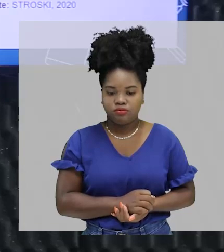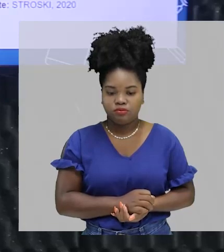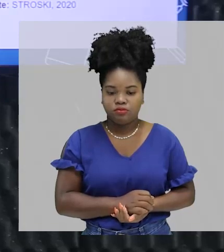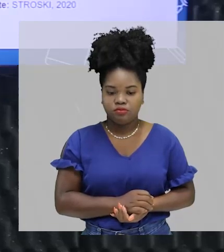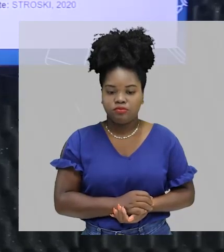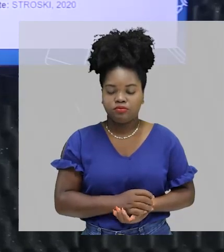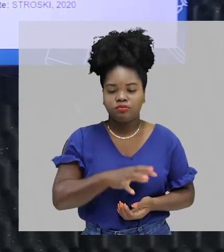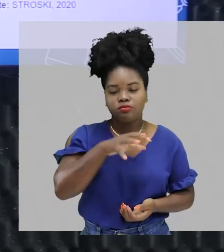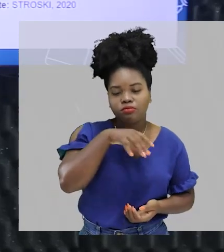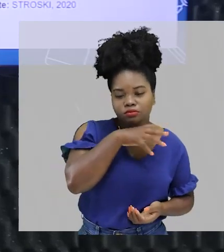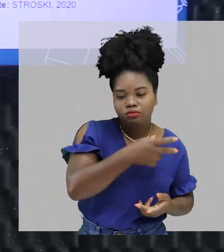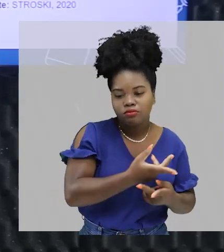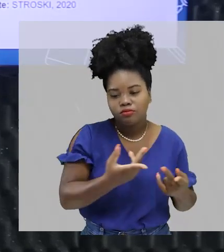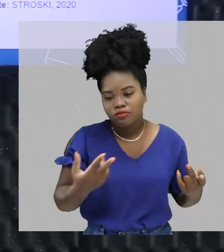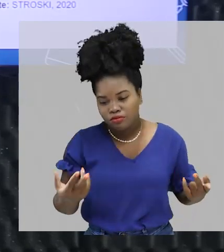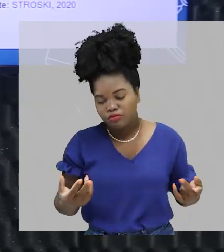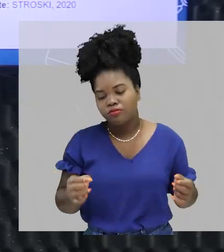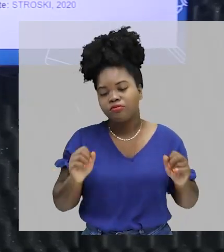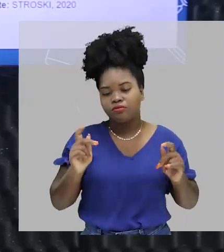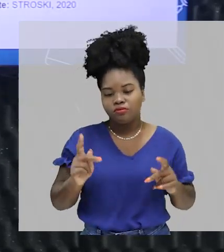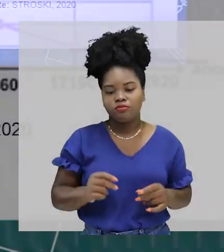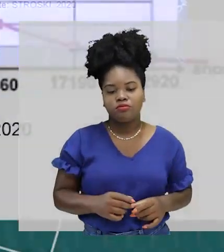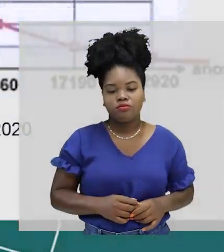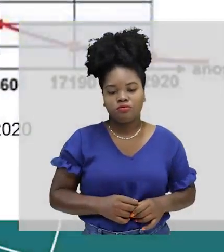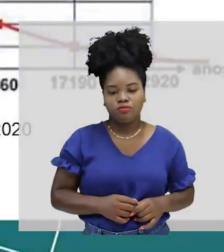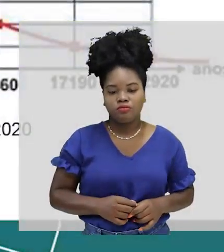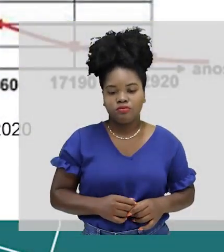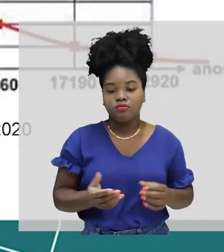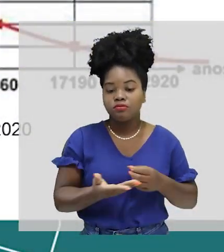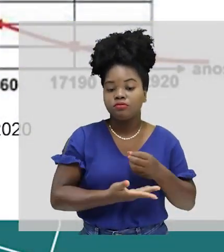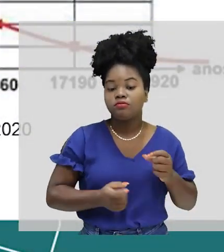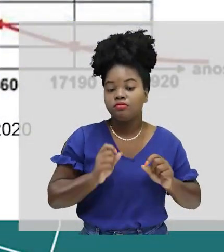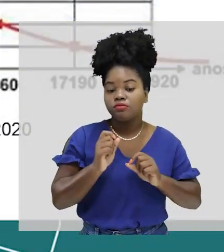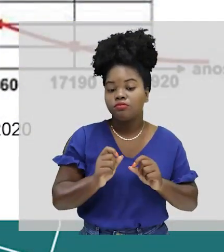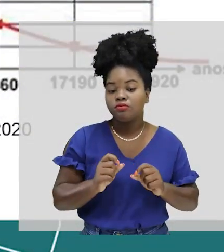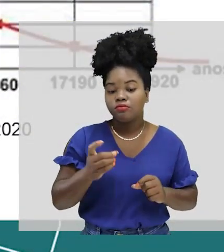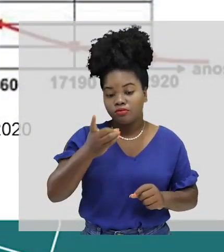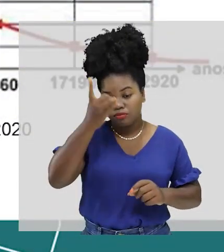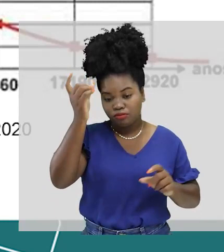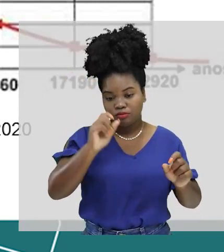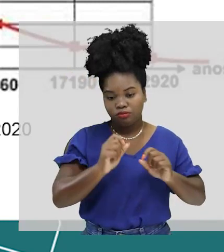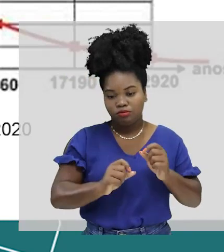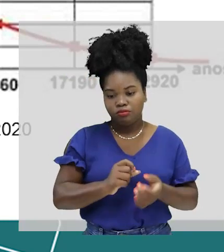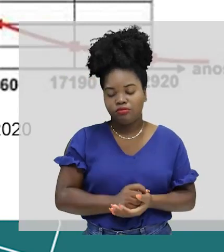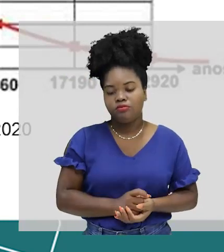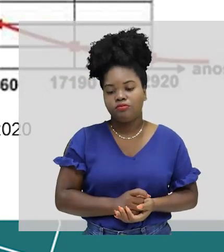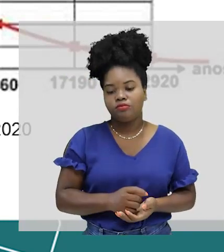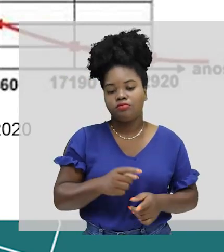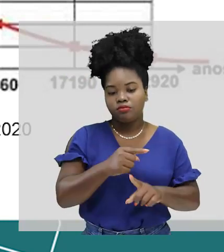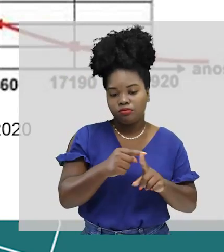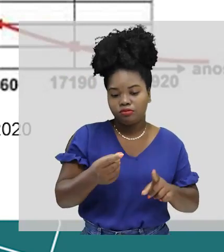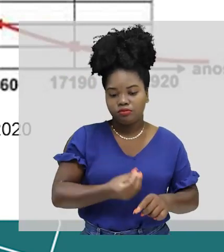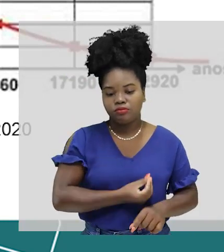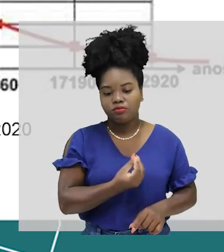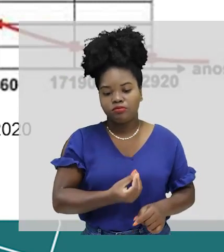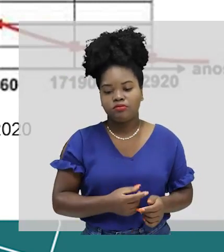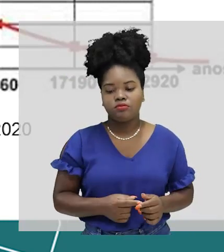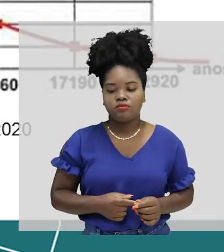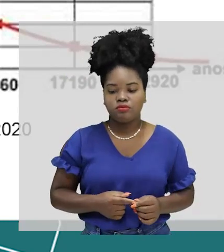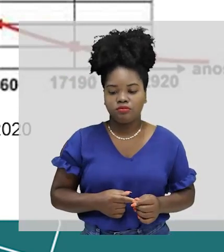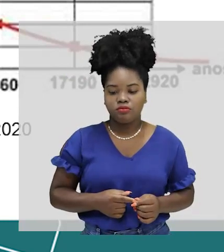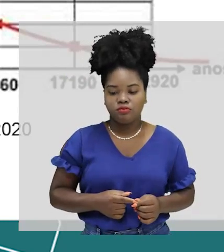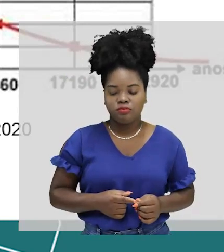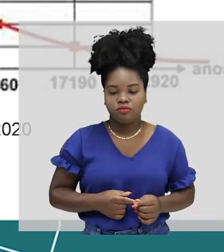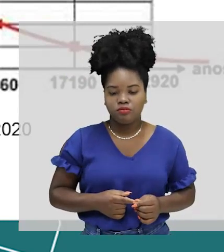esses animais, esses fósseis, tudo bem? Com base no quê? Com base na ideia da meia-vida. A partir do